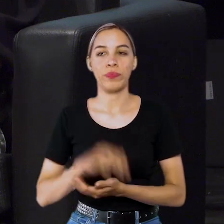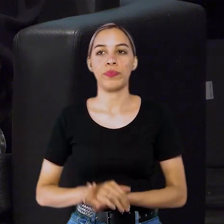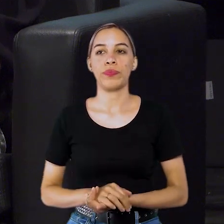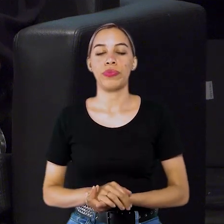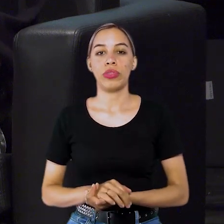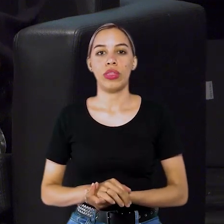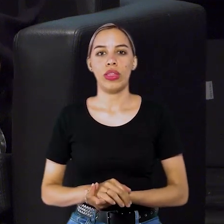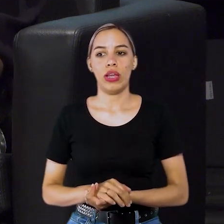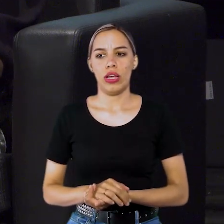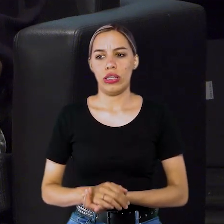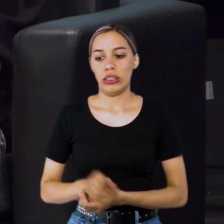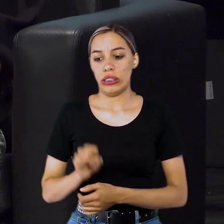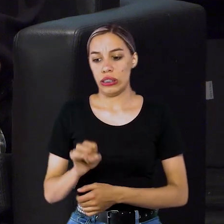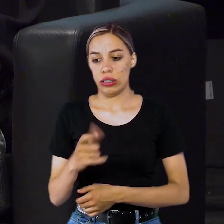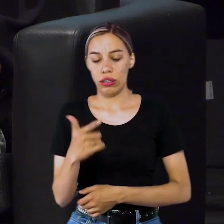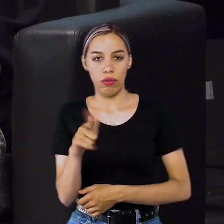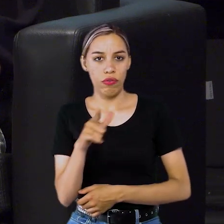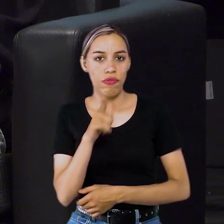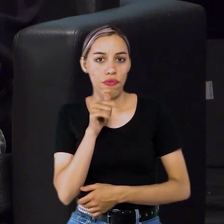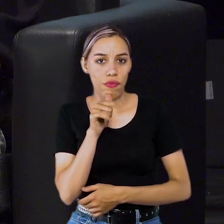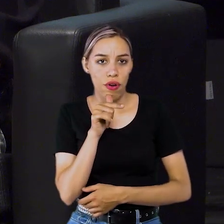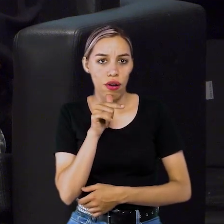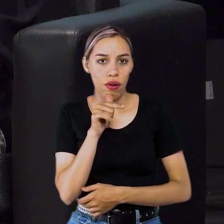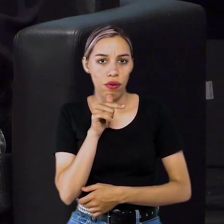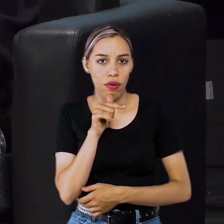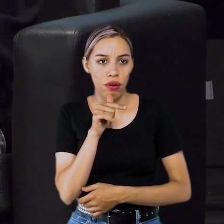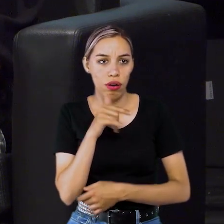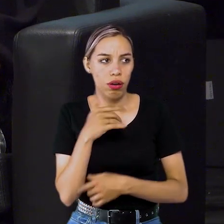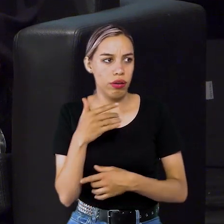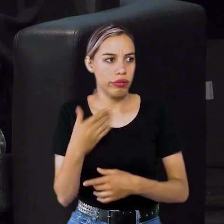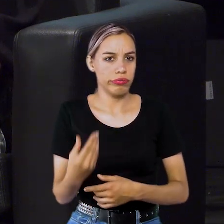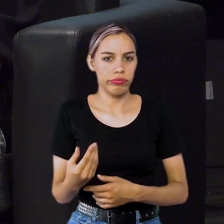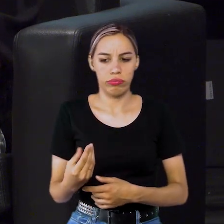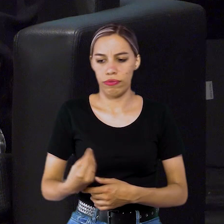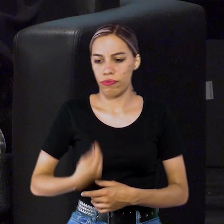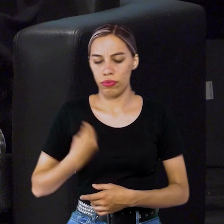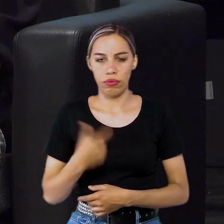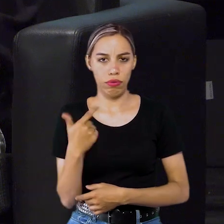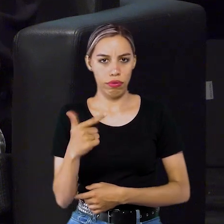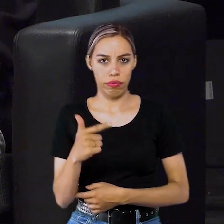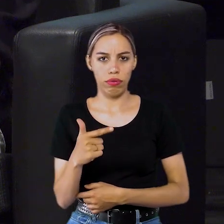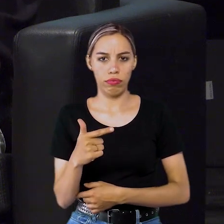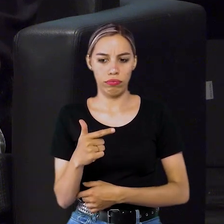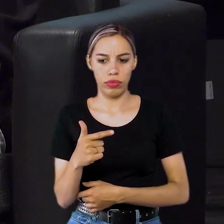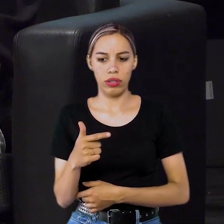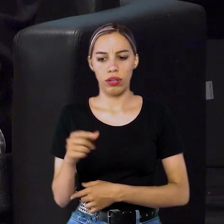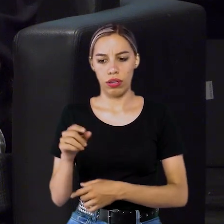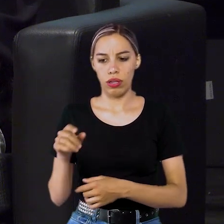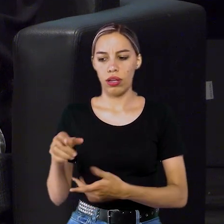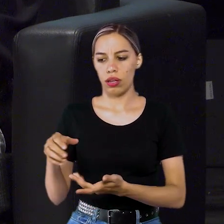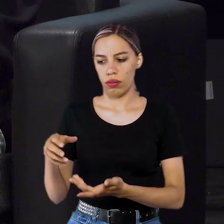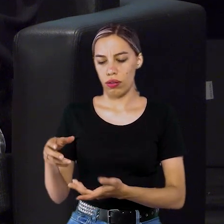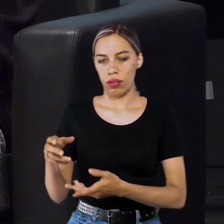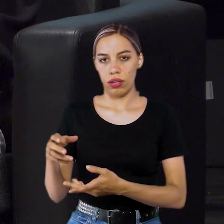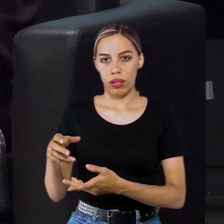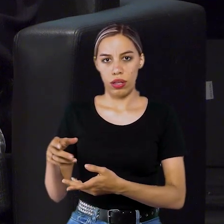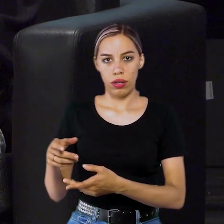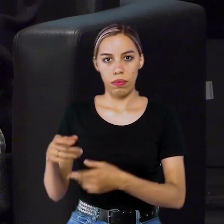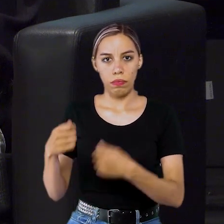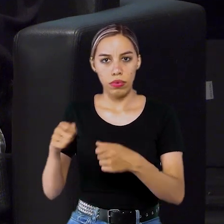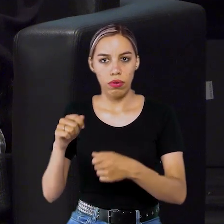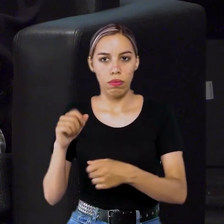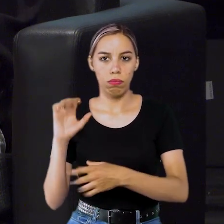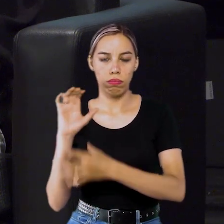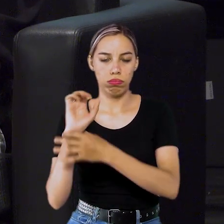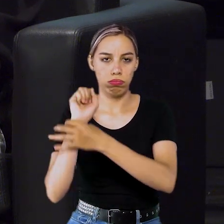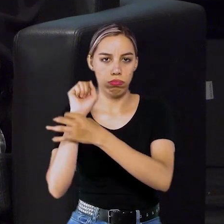disso, de quem vem protegendo as nascentes, de quem vem protegendo a floresta, né? E, como eu falei, o território